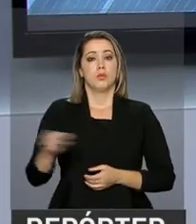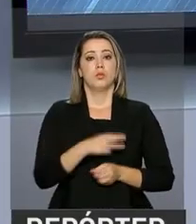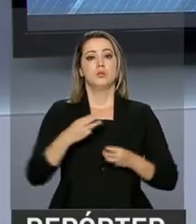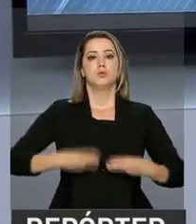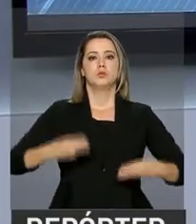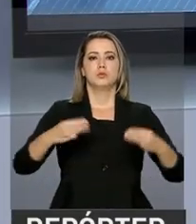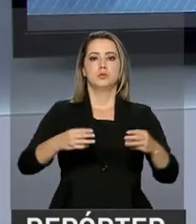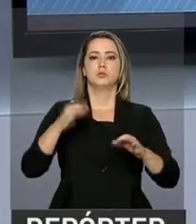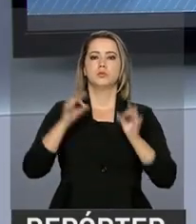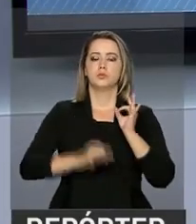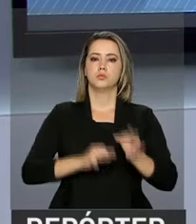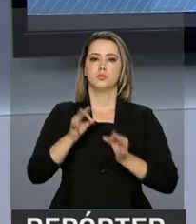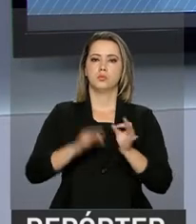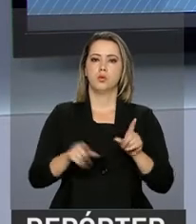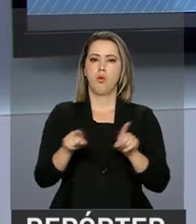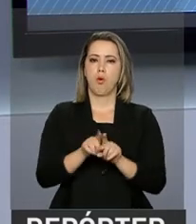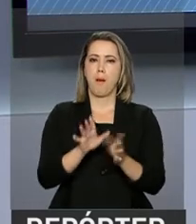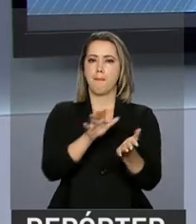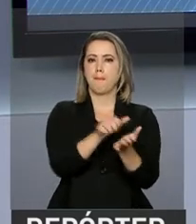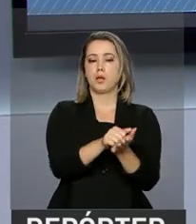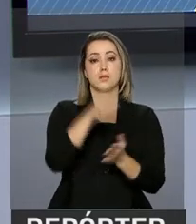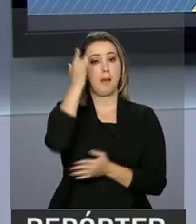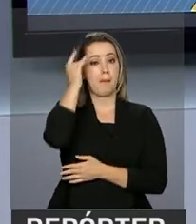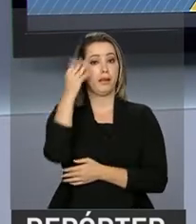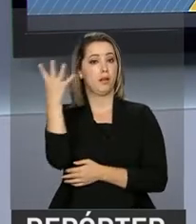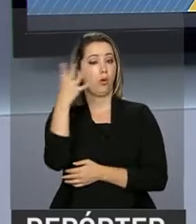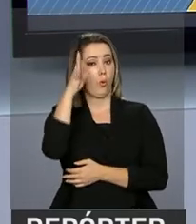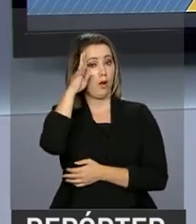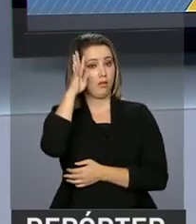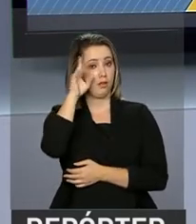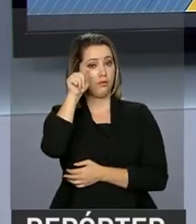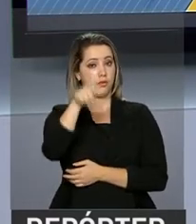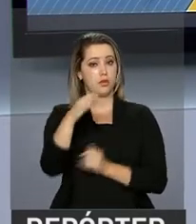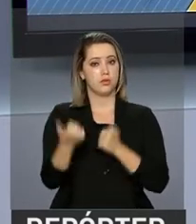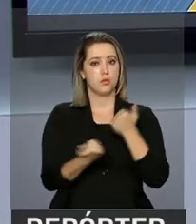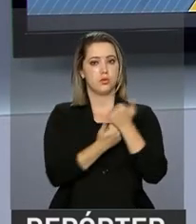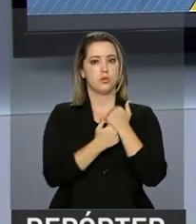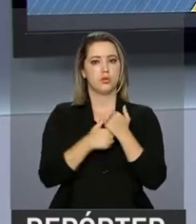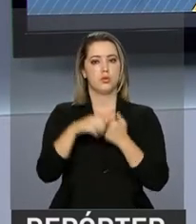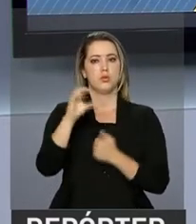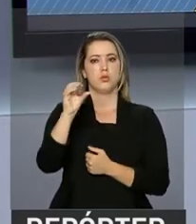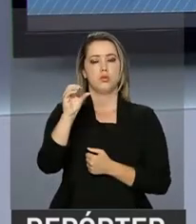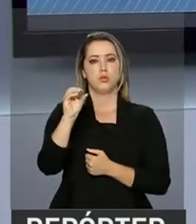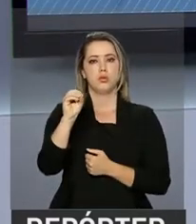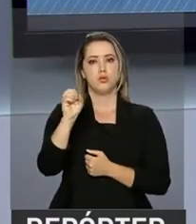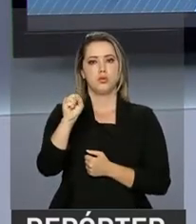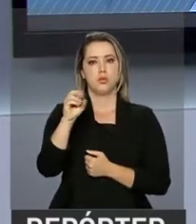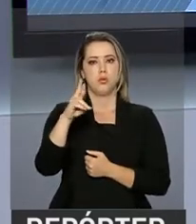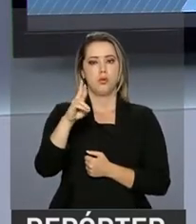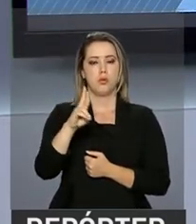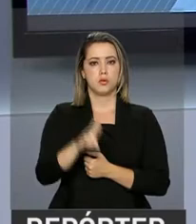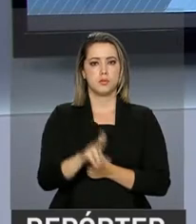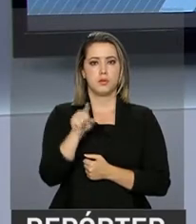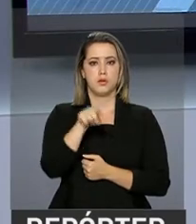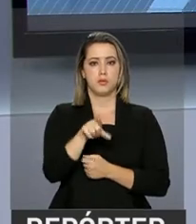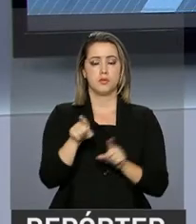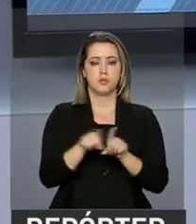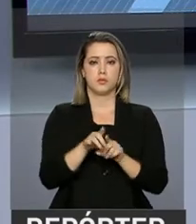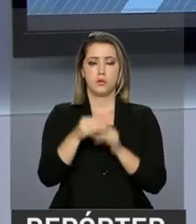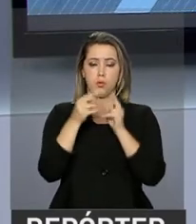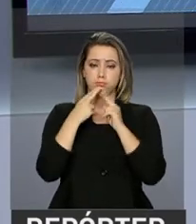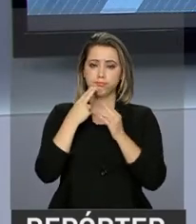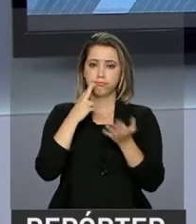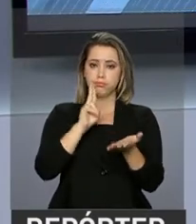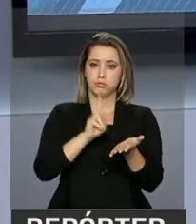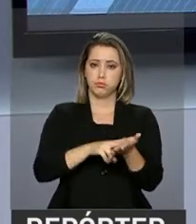da justiça torquato jardim toma posse amanhã quarta feira em substituição ao deputado federal osmar serraglio em nota